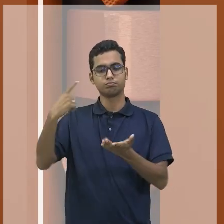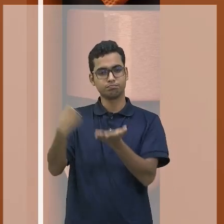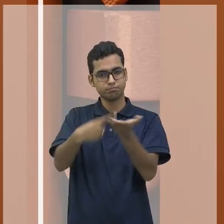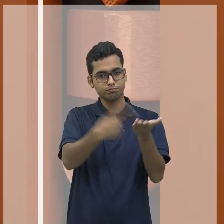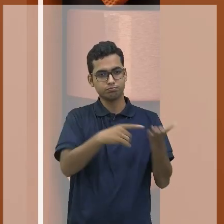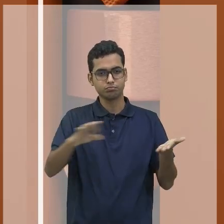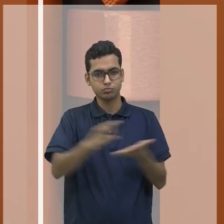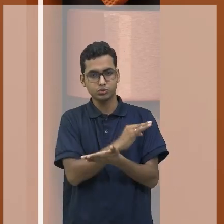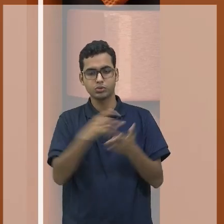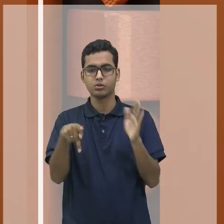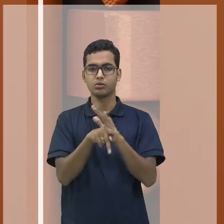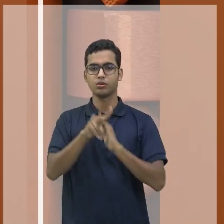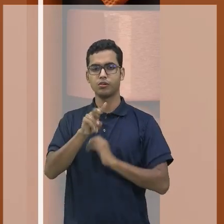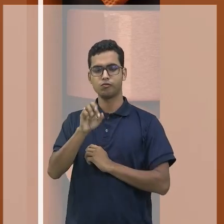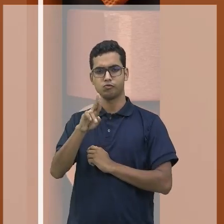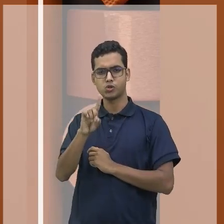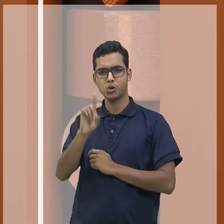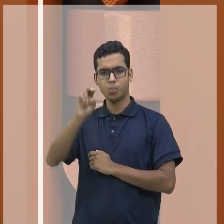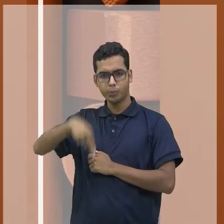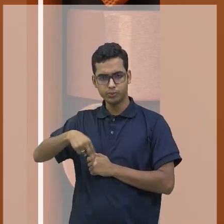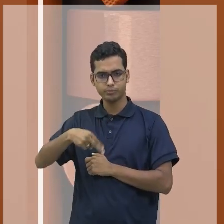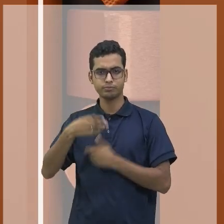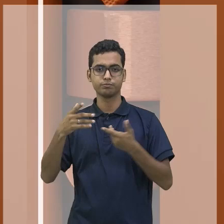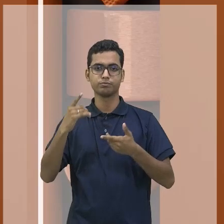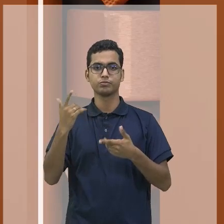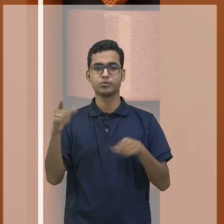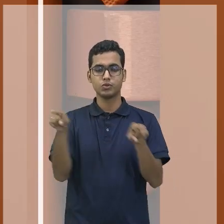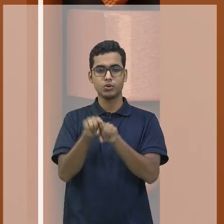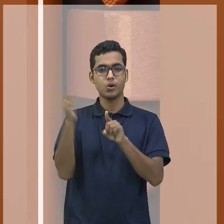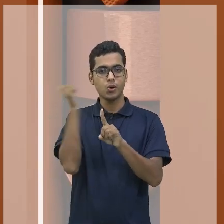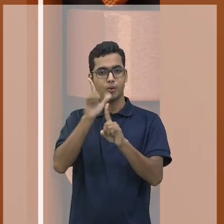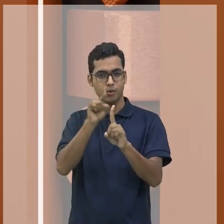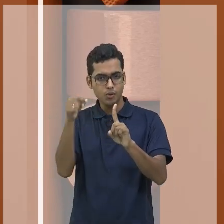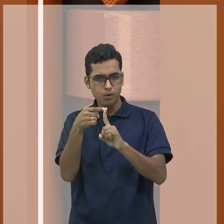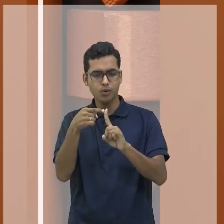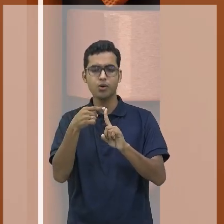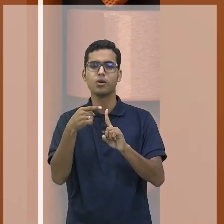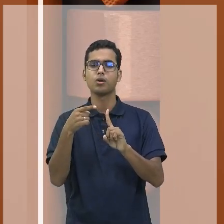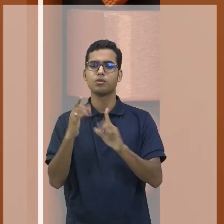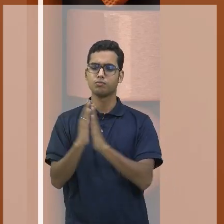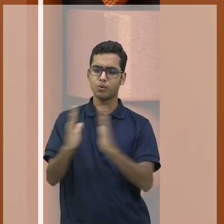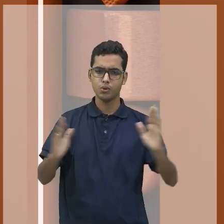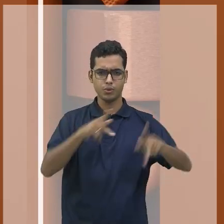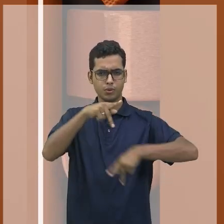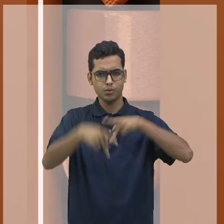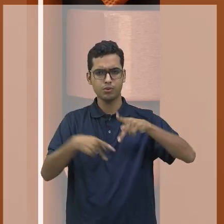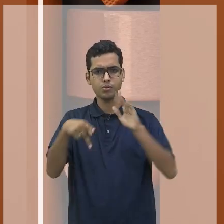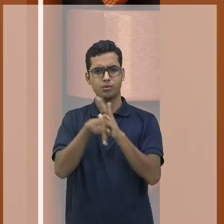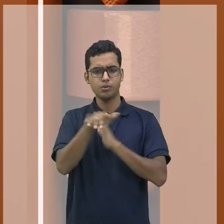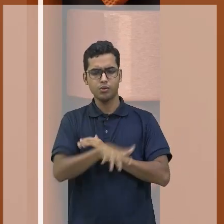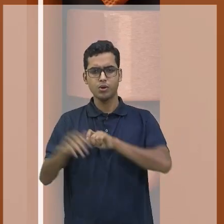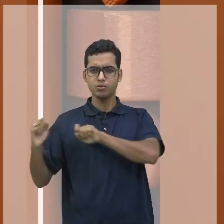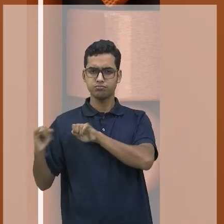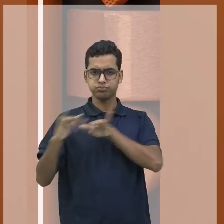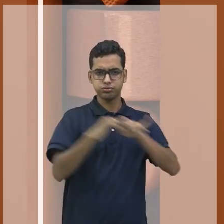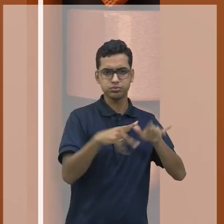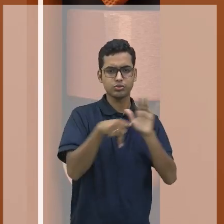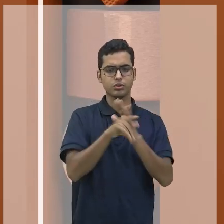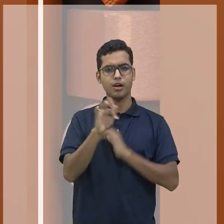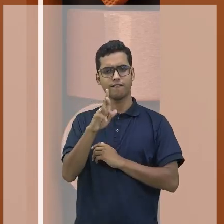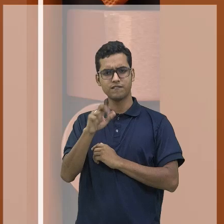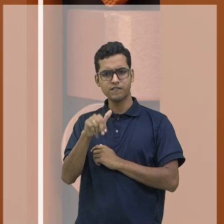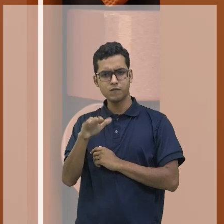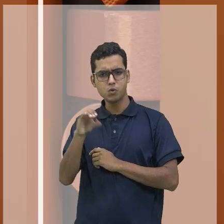de Verdun. Então, atingir o meu objetivo, que era trabalhar esse povo, né, essa entrada aí do reino dos francos,